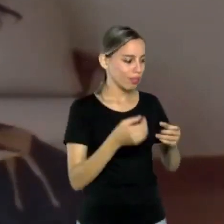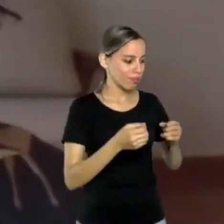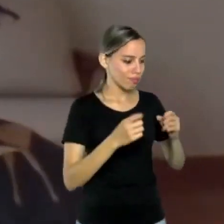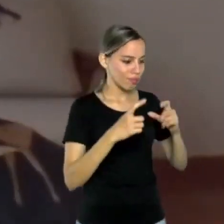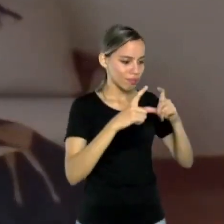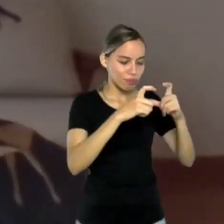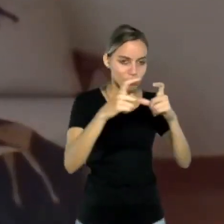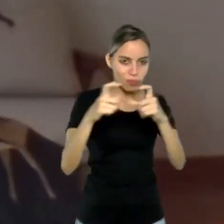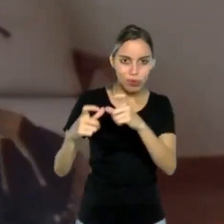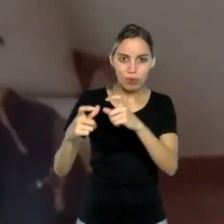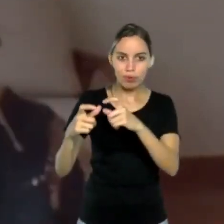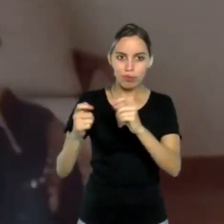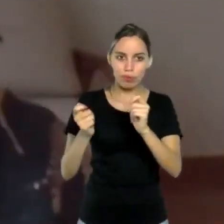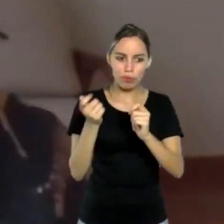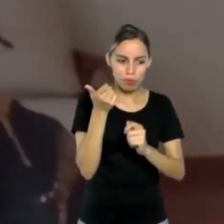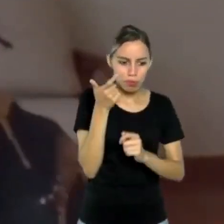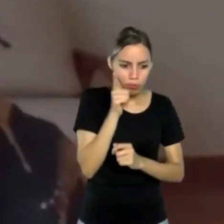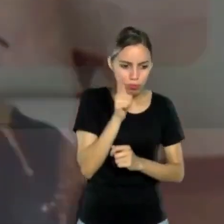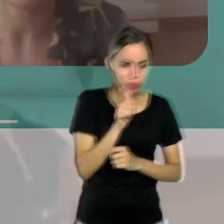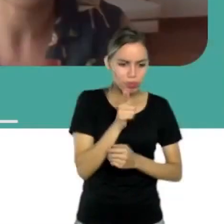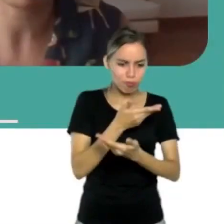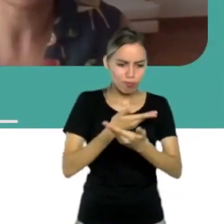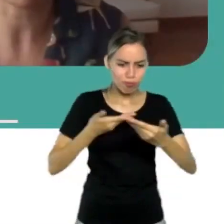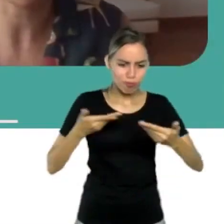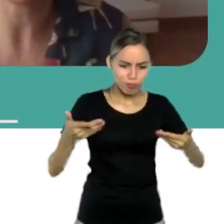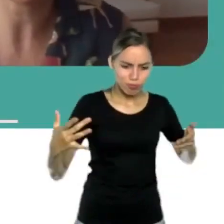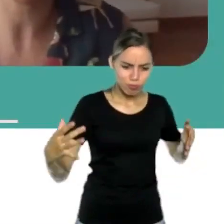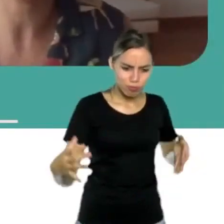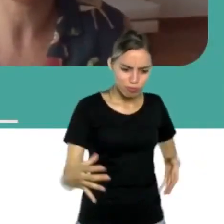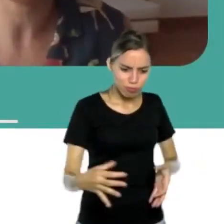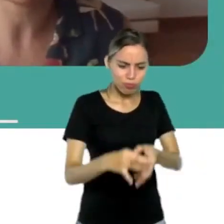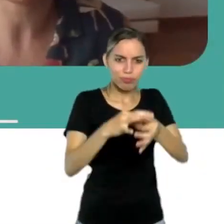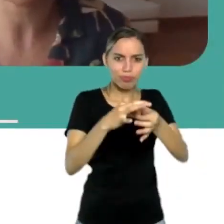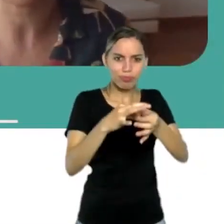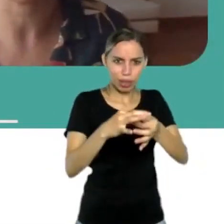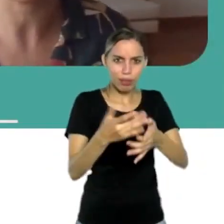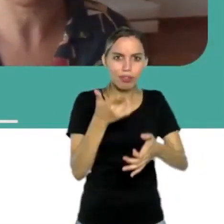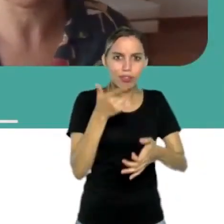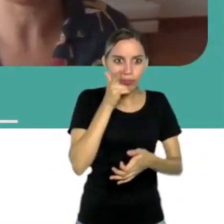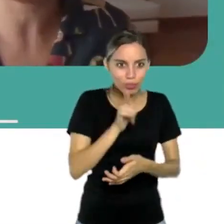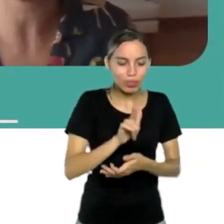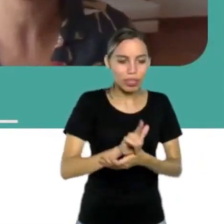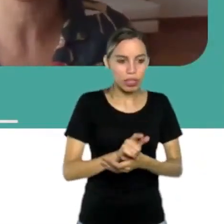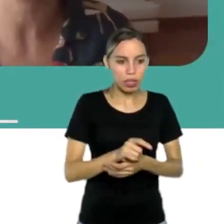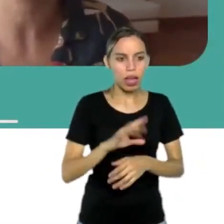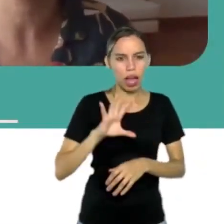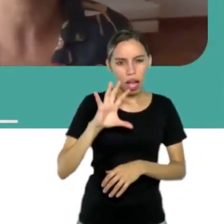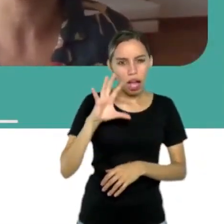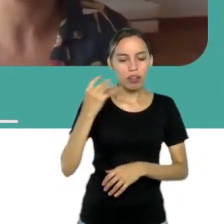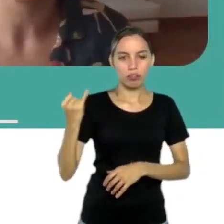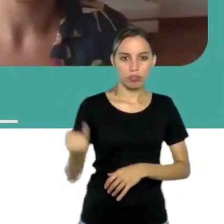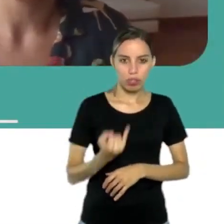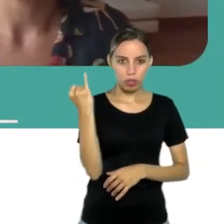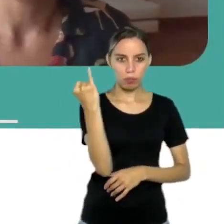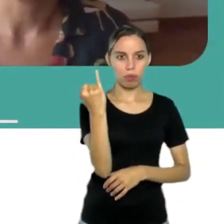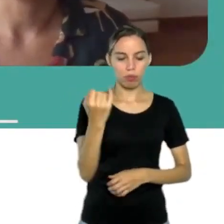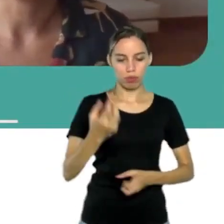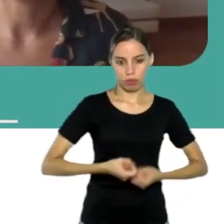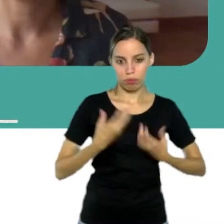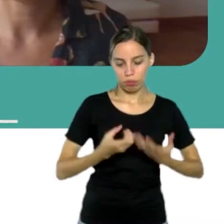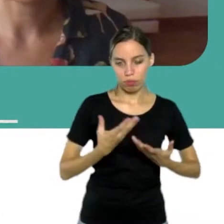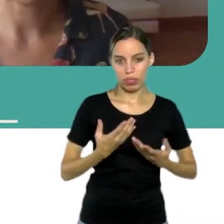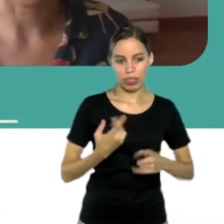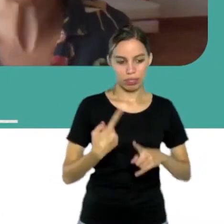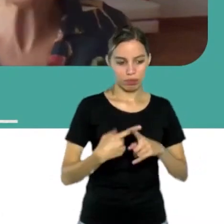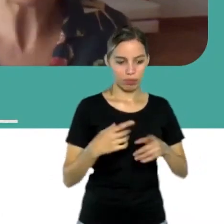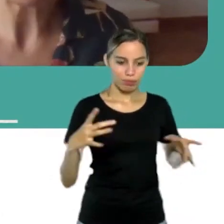sem fechar os sentidos, né? Acho que isso é muito importante para a poesia, assim, que a gente não fecha os sentidos todos.